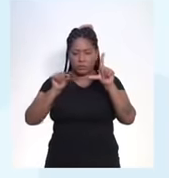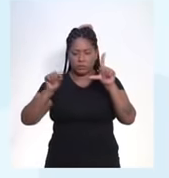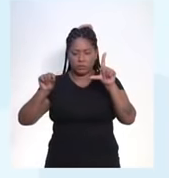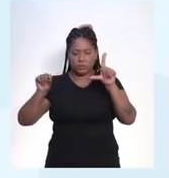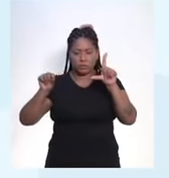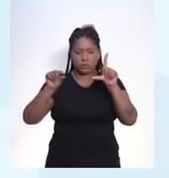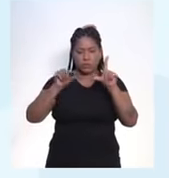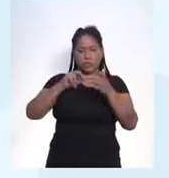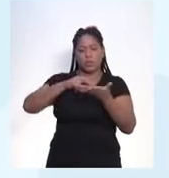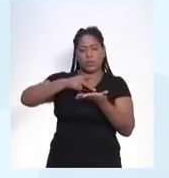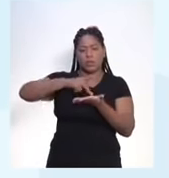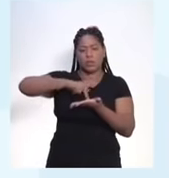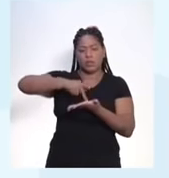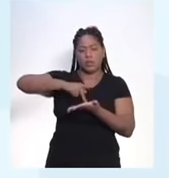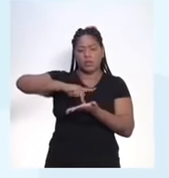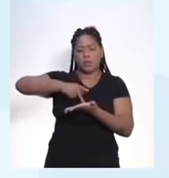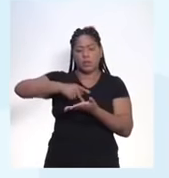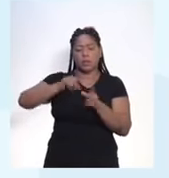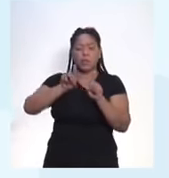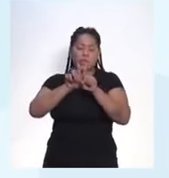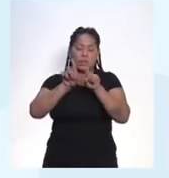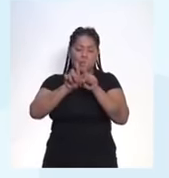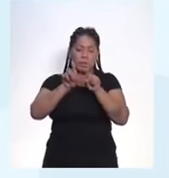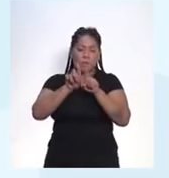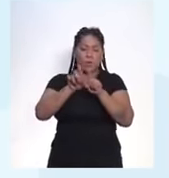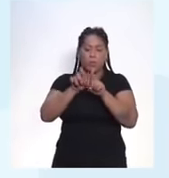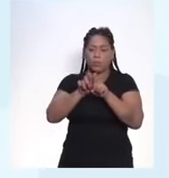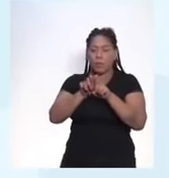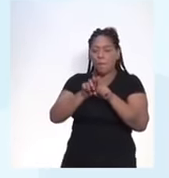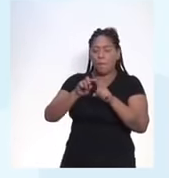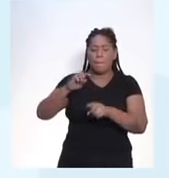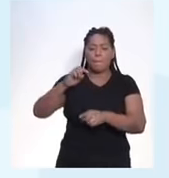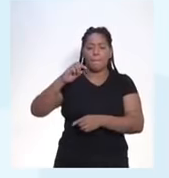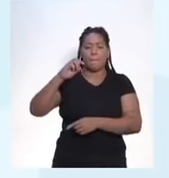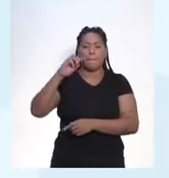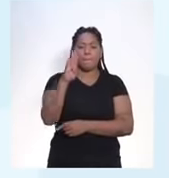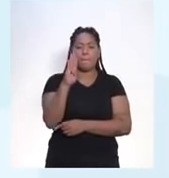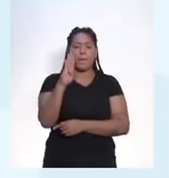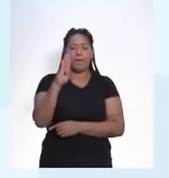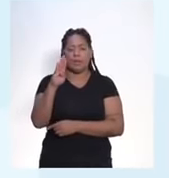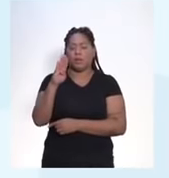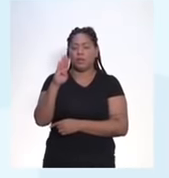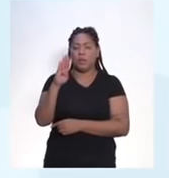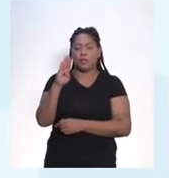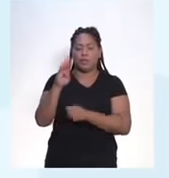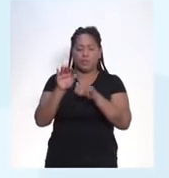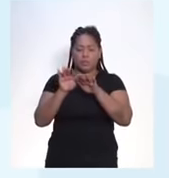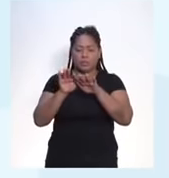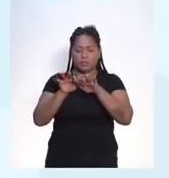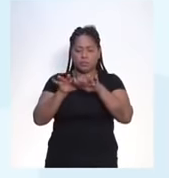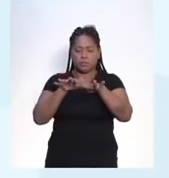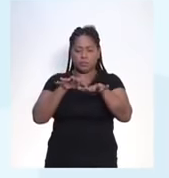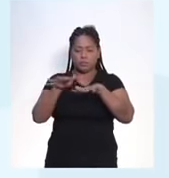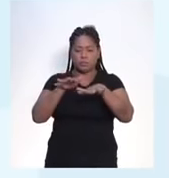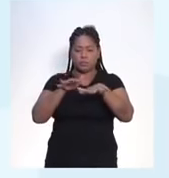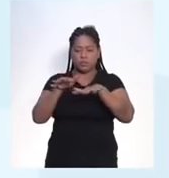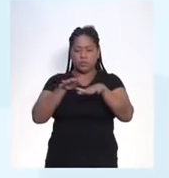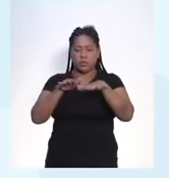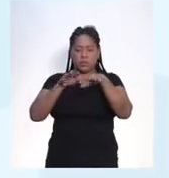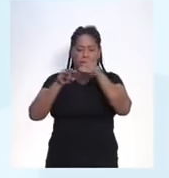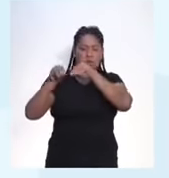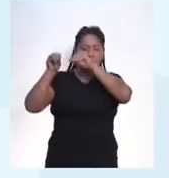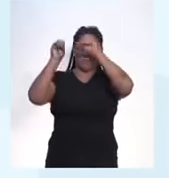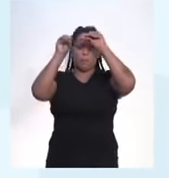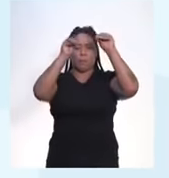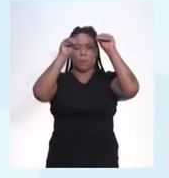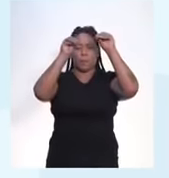essa movimentação meu ponto b que estava aqui ele movimentou para cá e por último para só